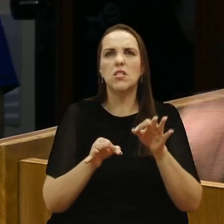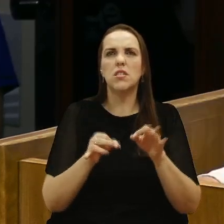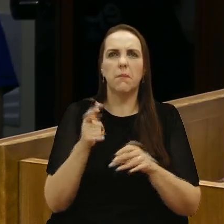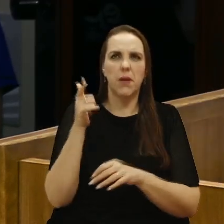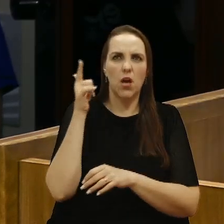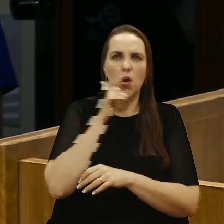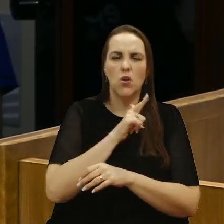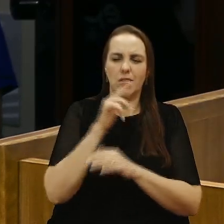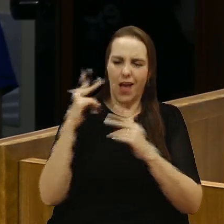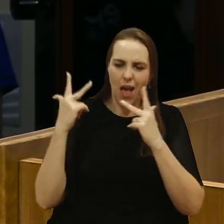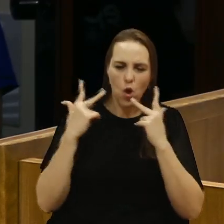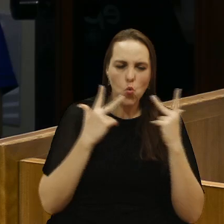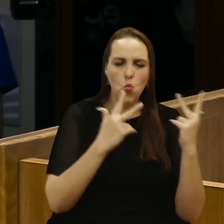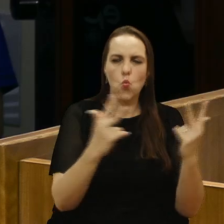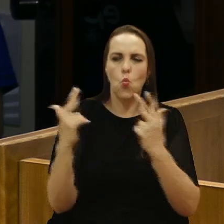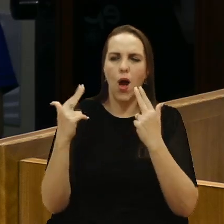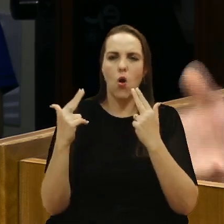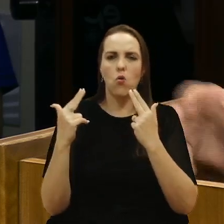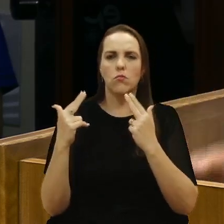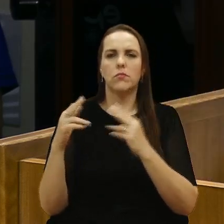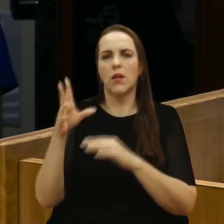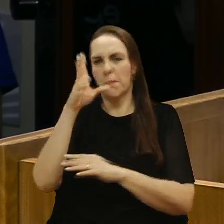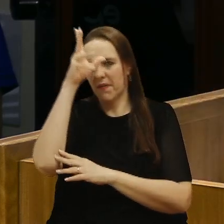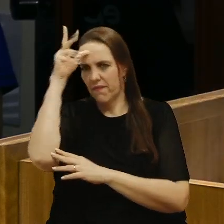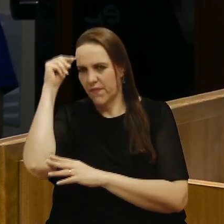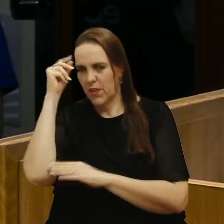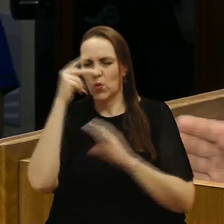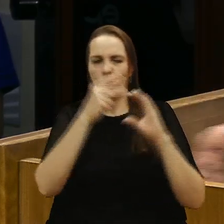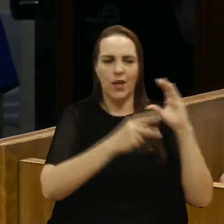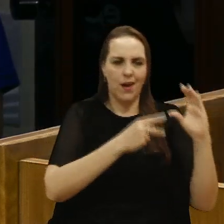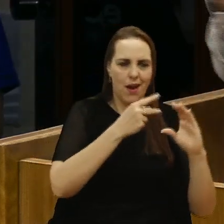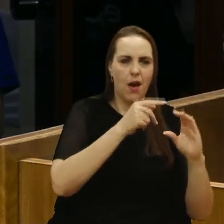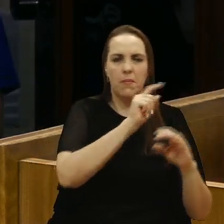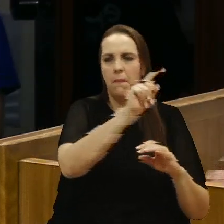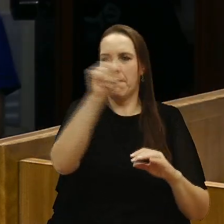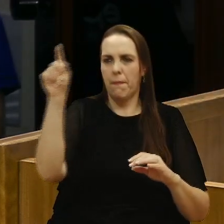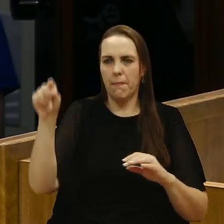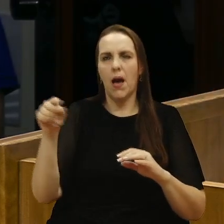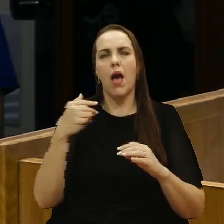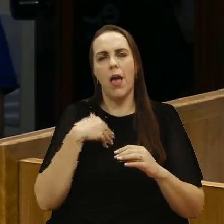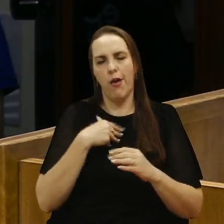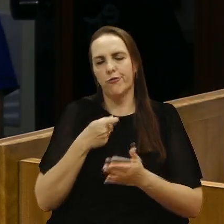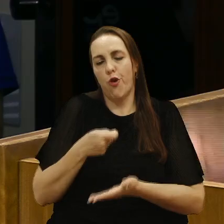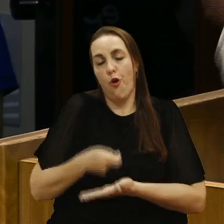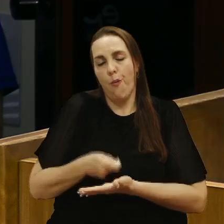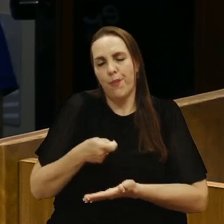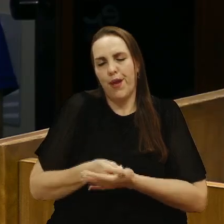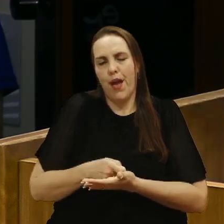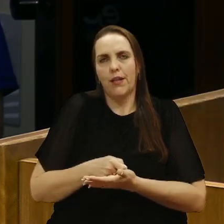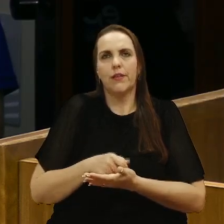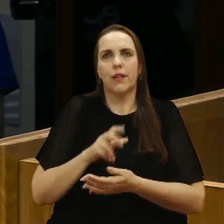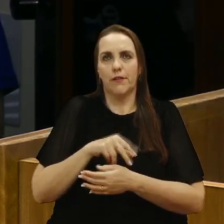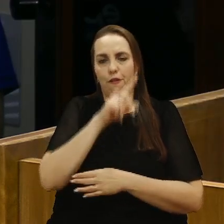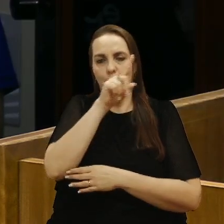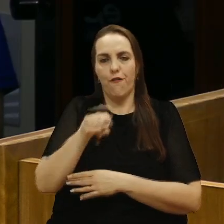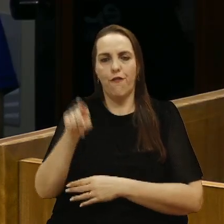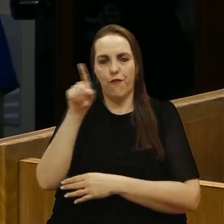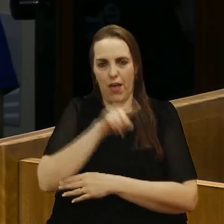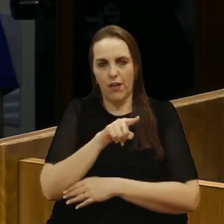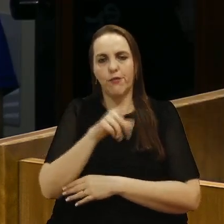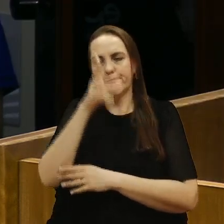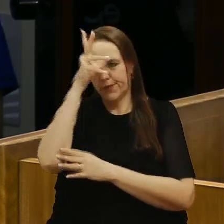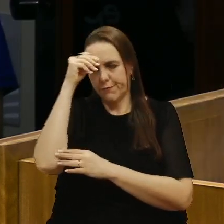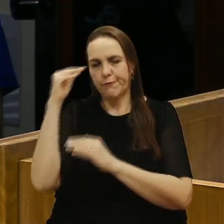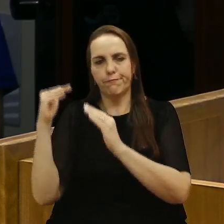que a isonomia valesse para as outras casas, eu me obrigo a votar hoje a favor do veto do prefeito e peço desculpa para os